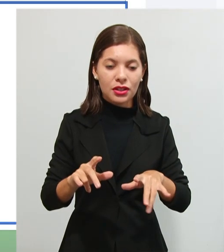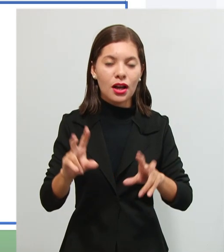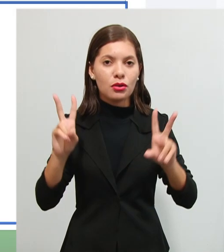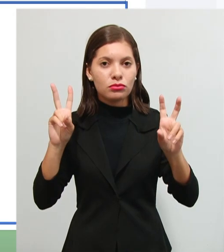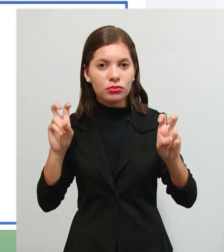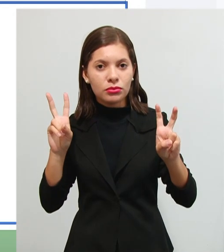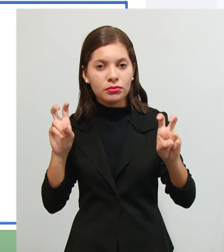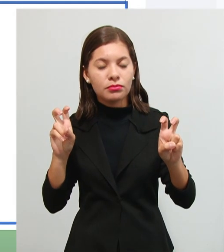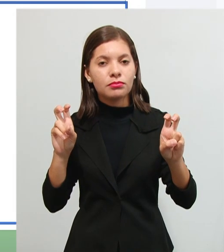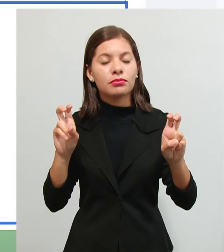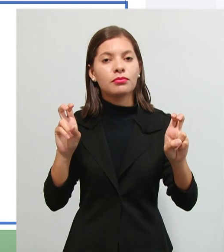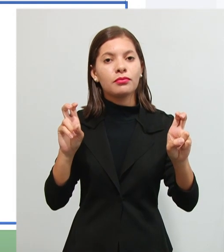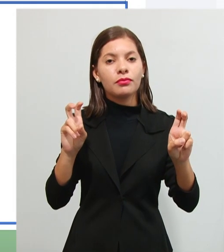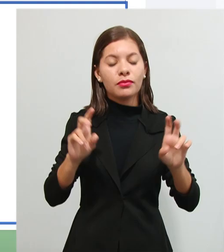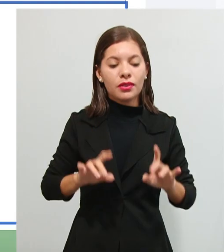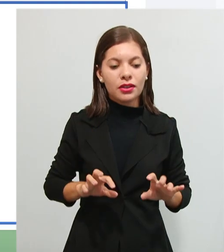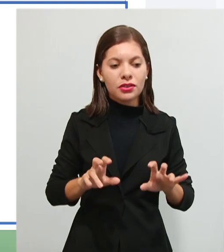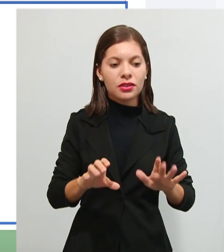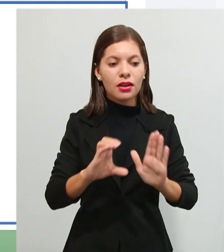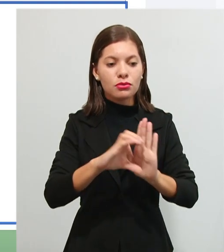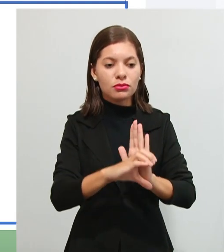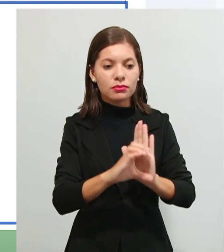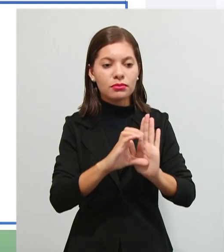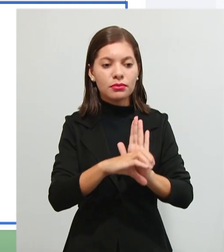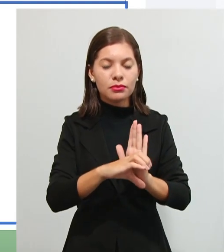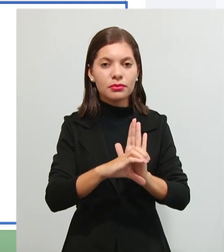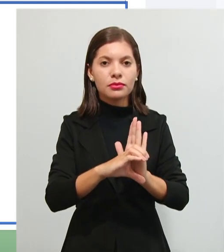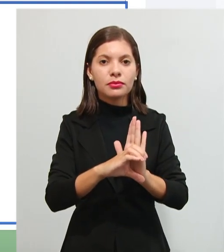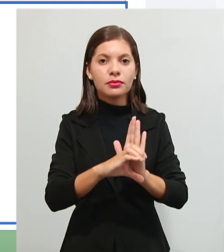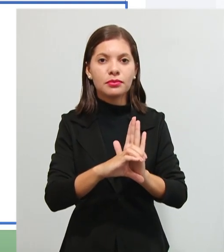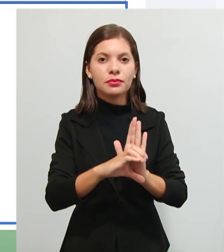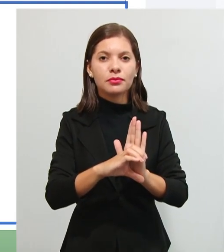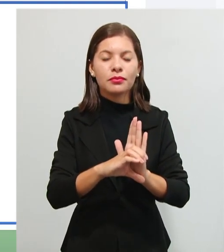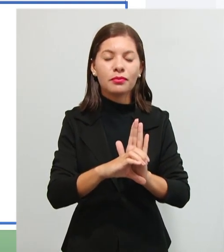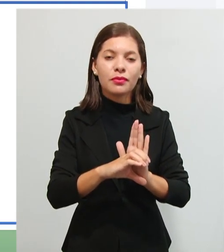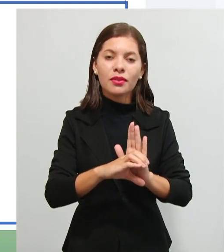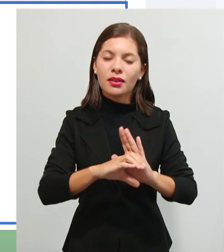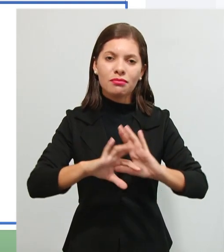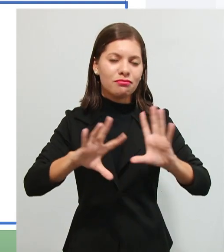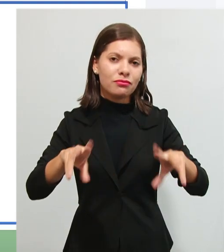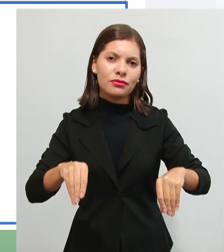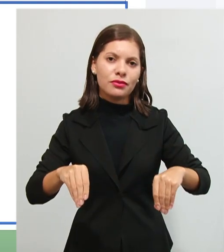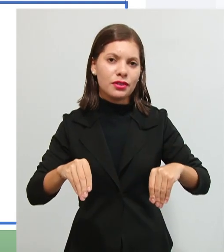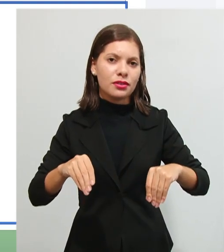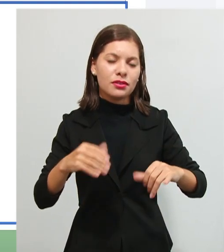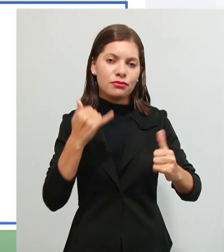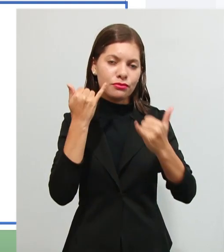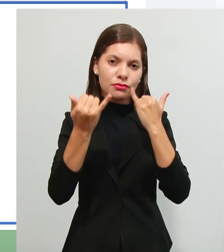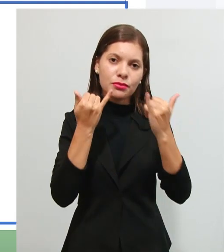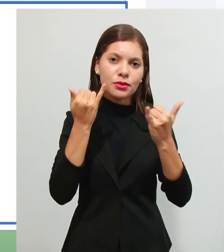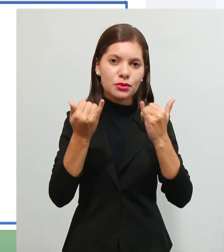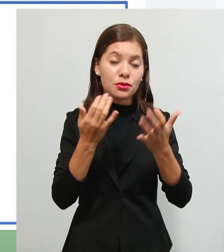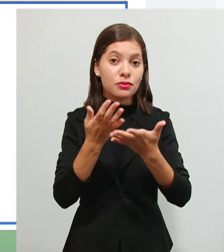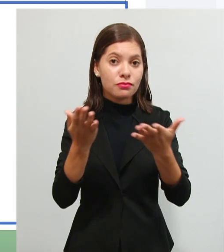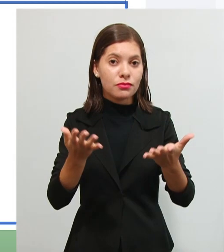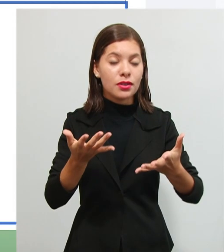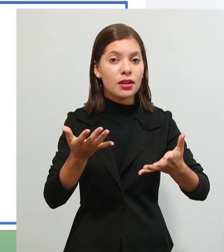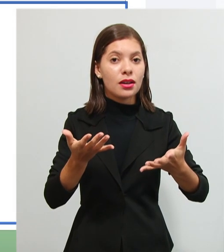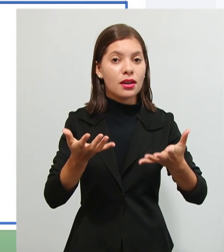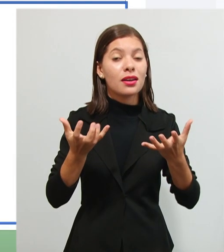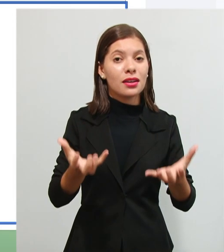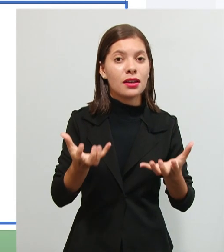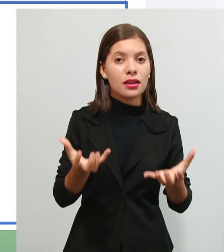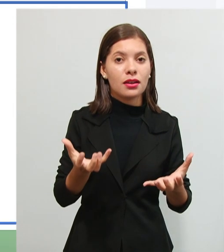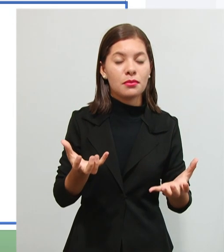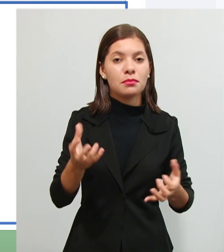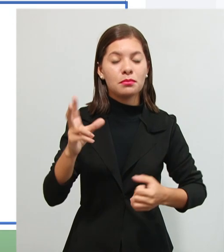título, digitar os conteúdos e as demais informações que você queira. Feito isso, você pode